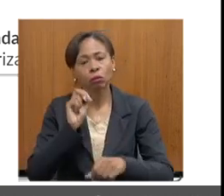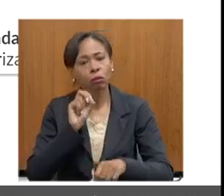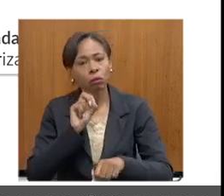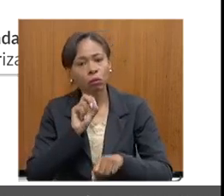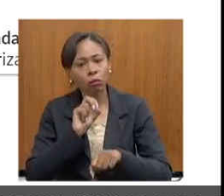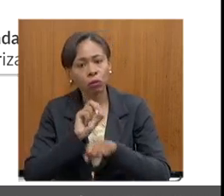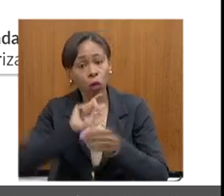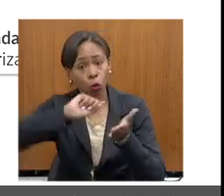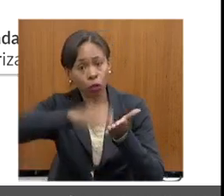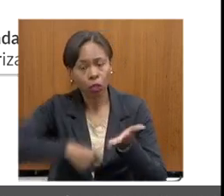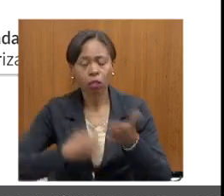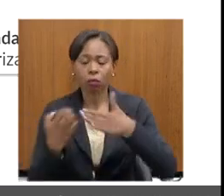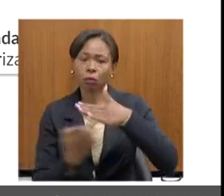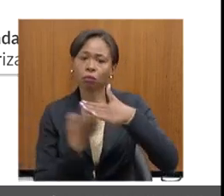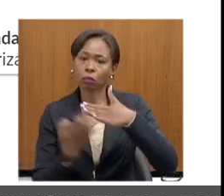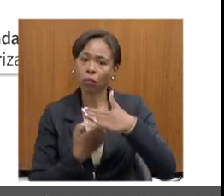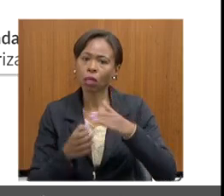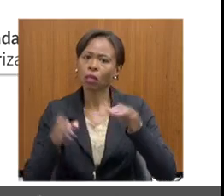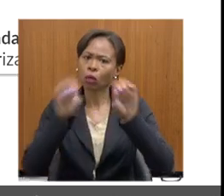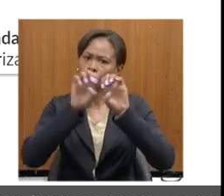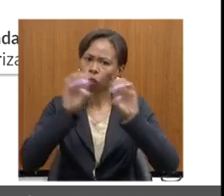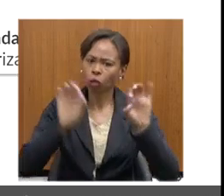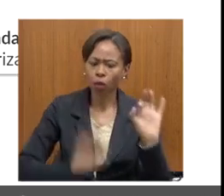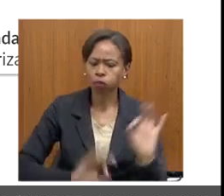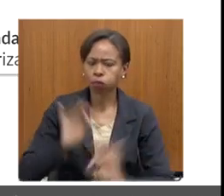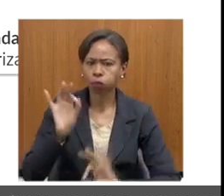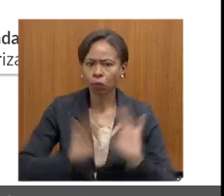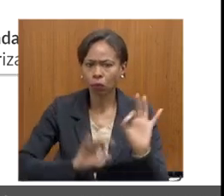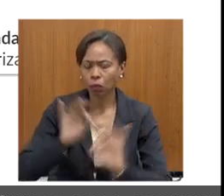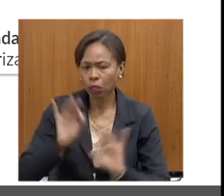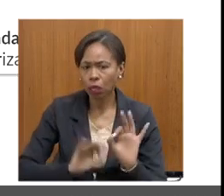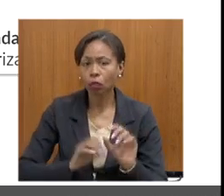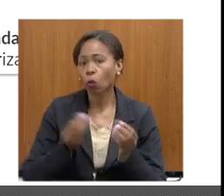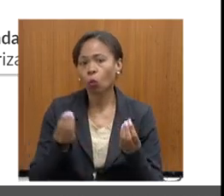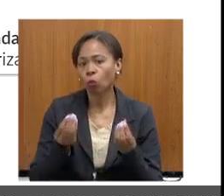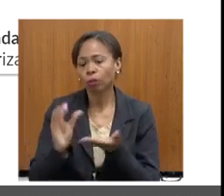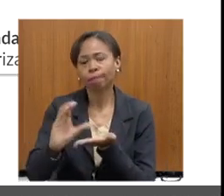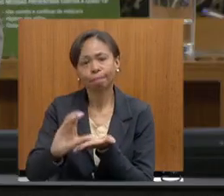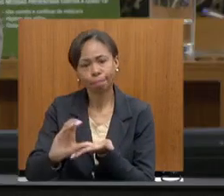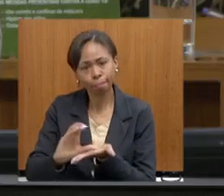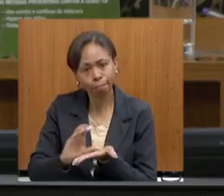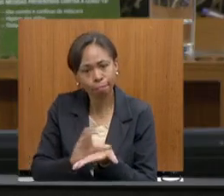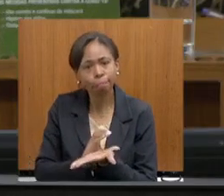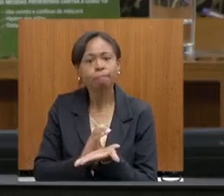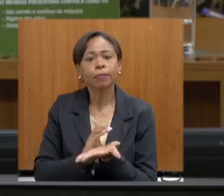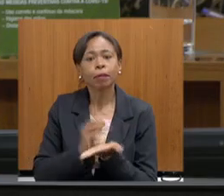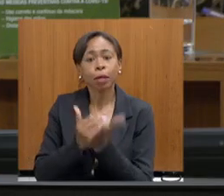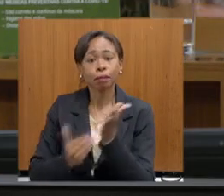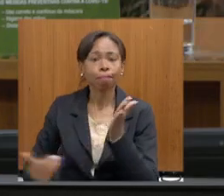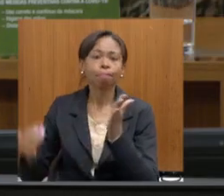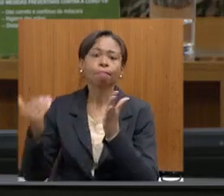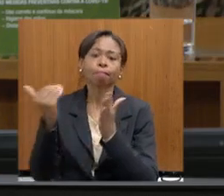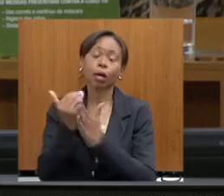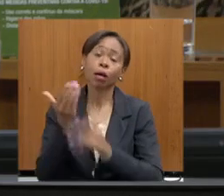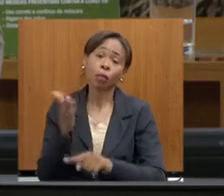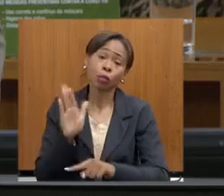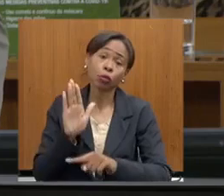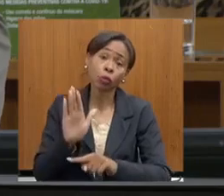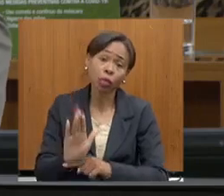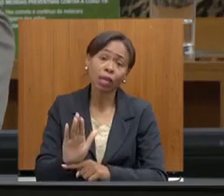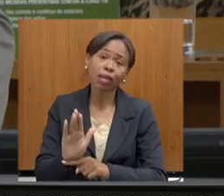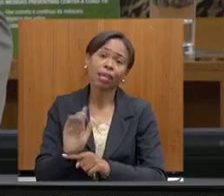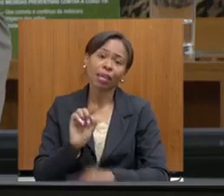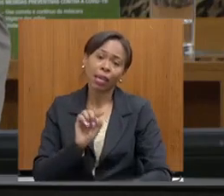estruturando da melhor forma aí elegível pelo financiamento para dar ainda mais essa dignidade né